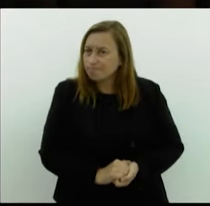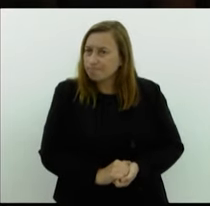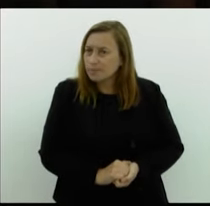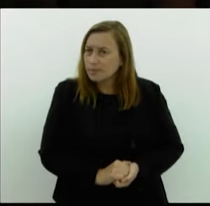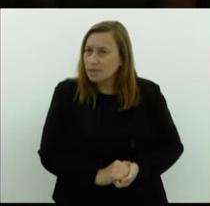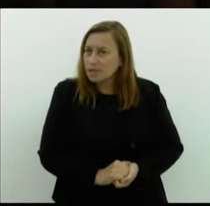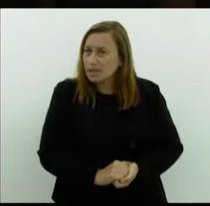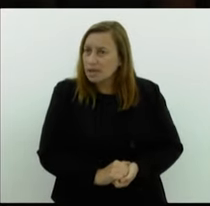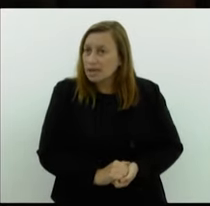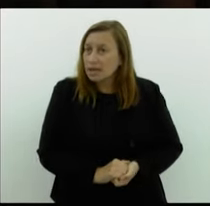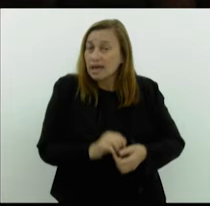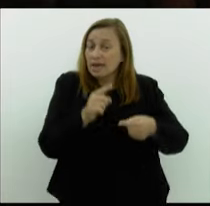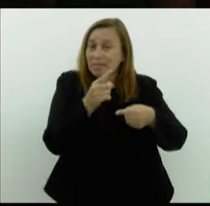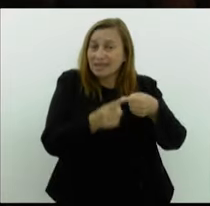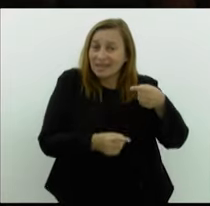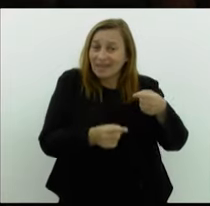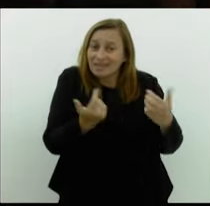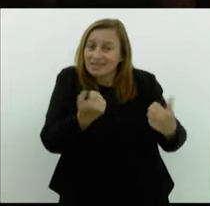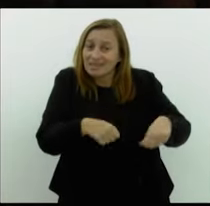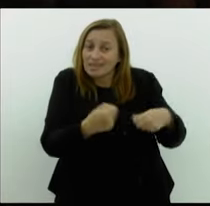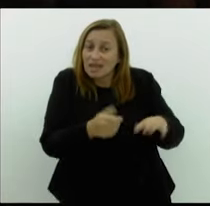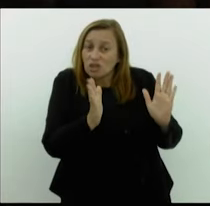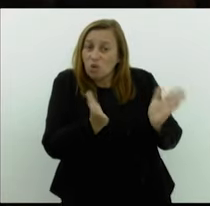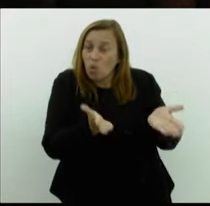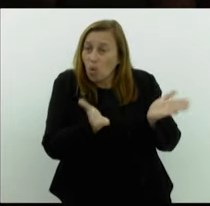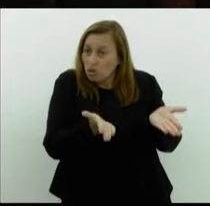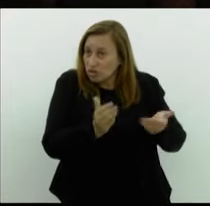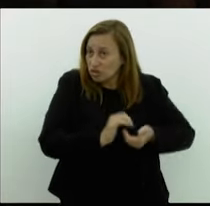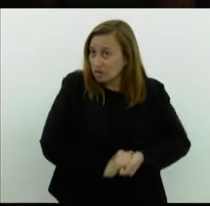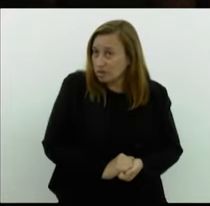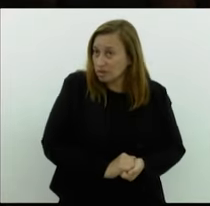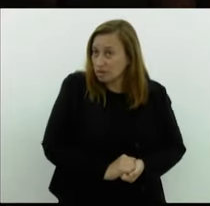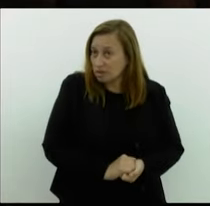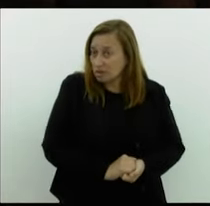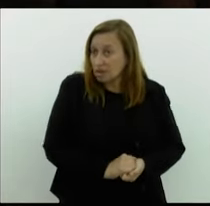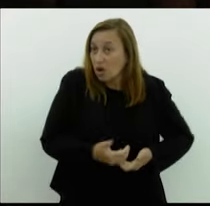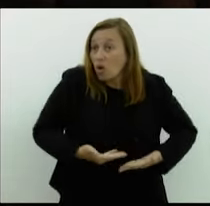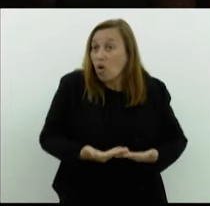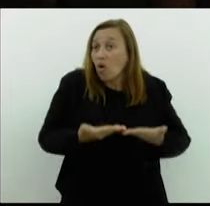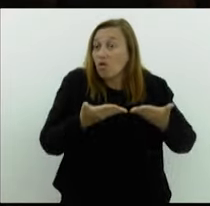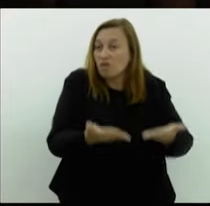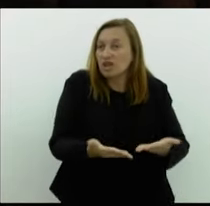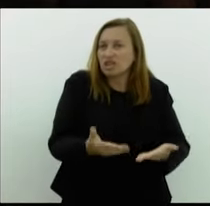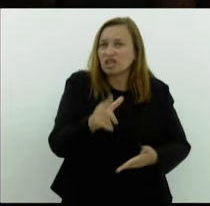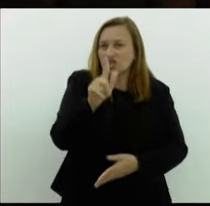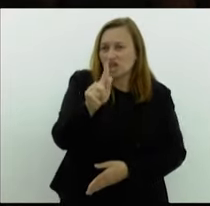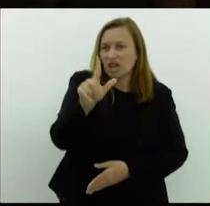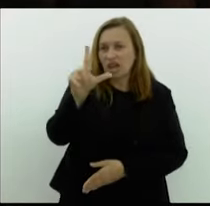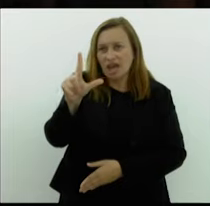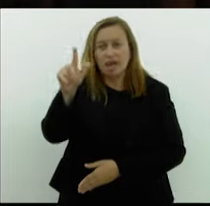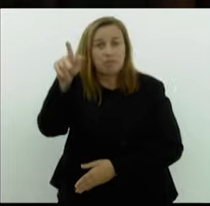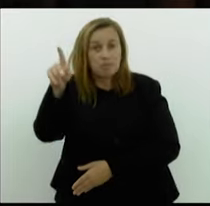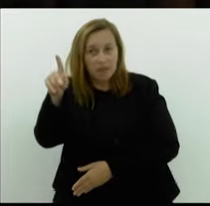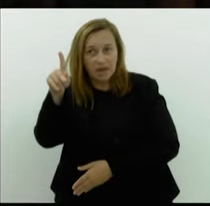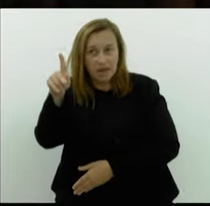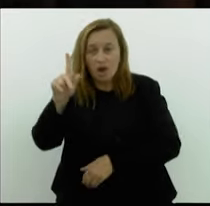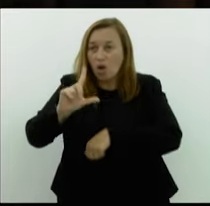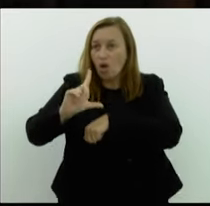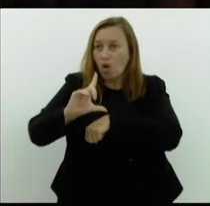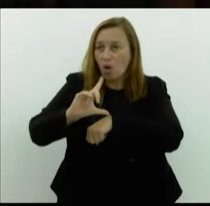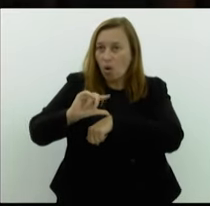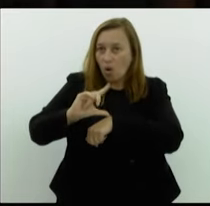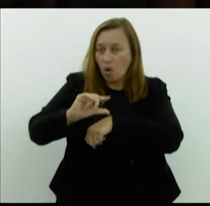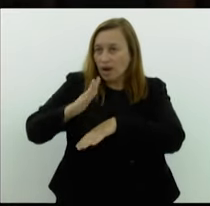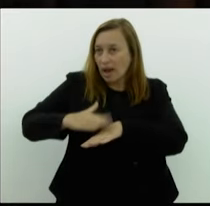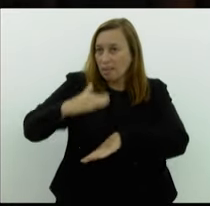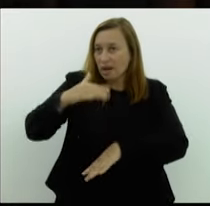Parte dessa carência, hoje, é suprida pela oferta de GLP, que é a hora extra que existe na Secretaria